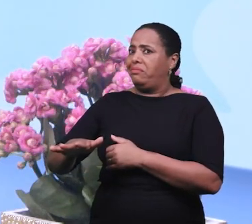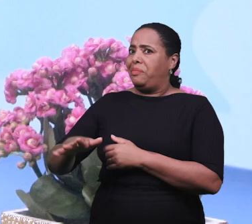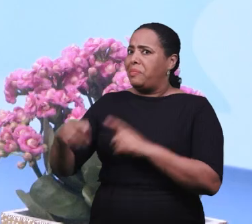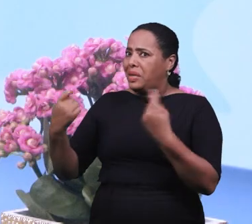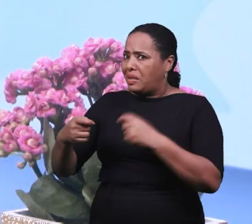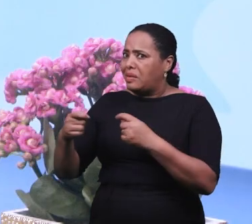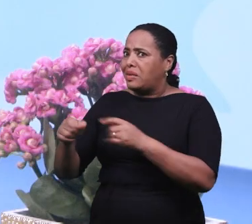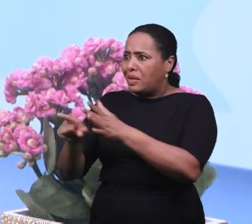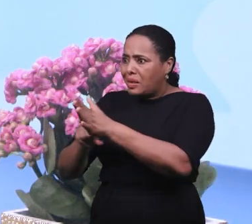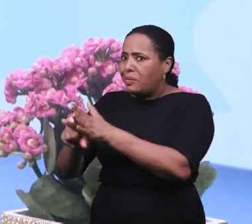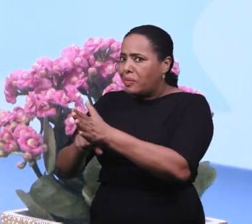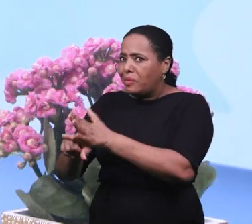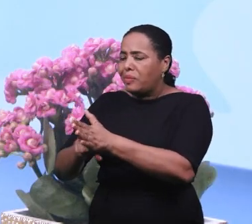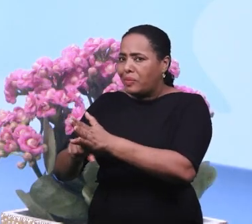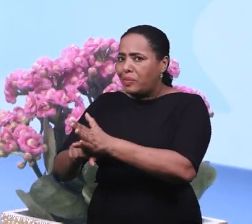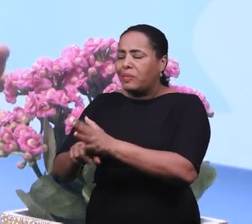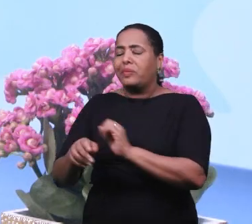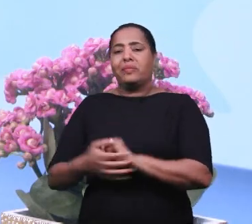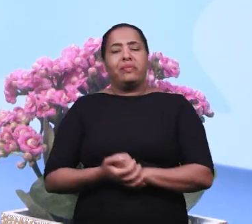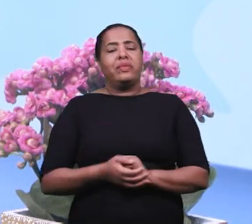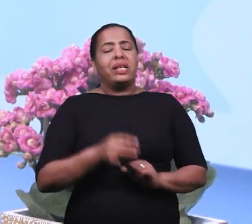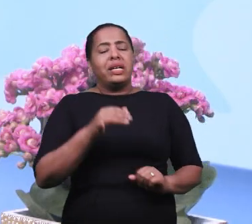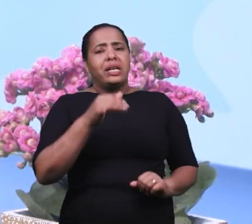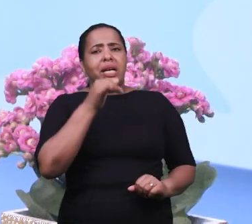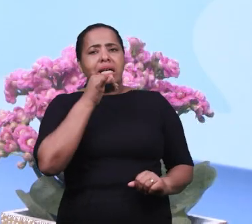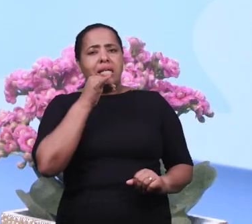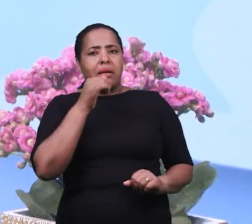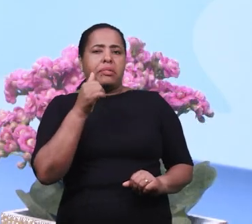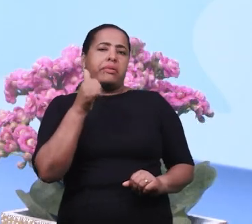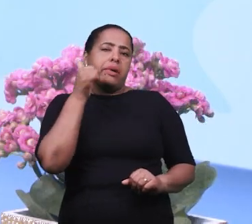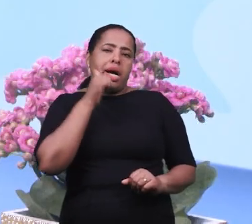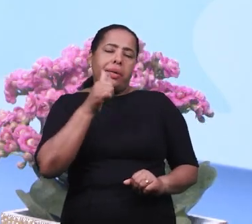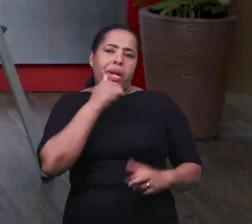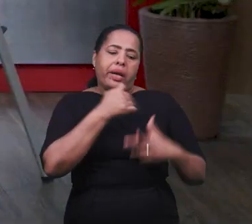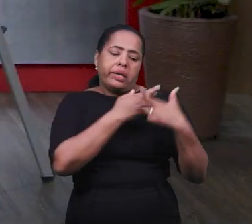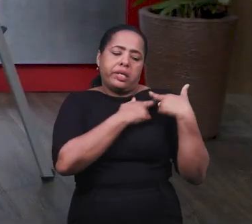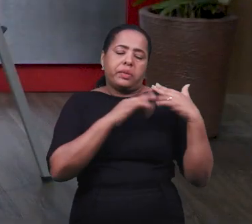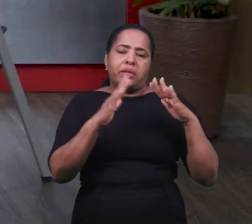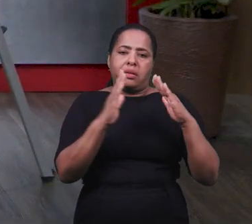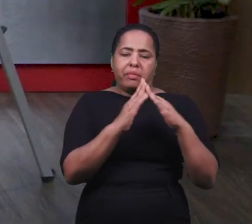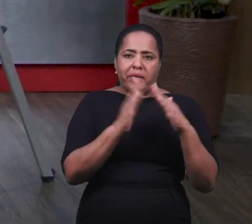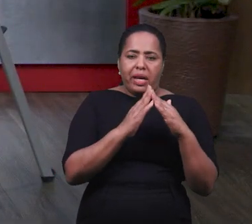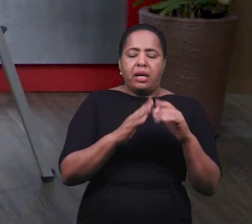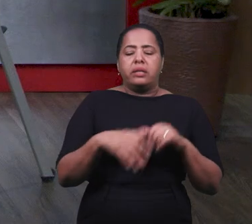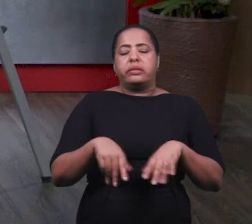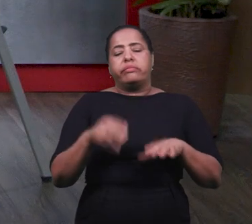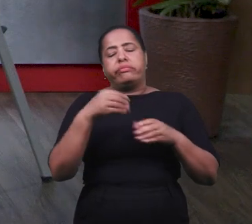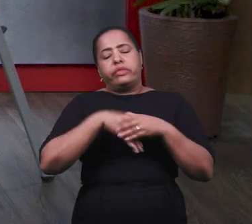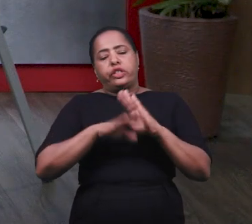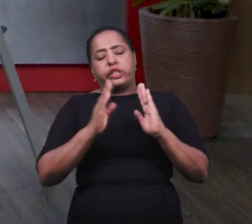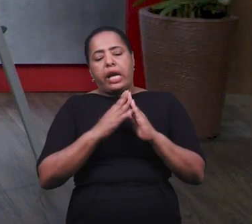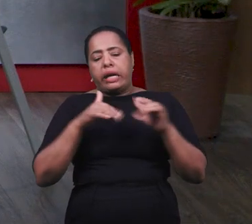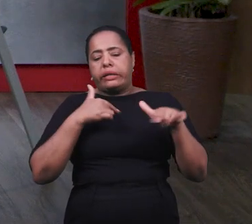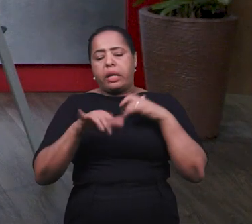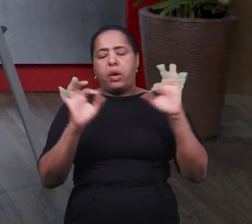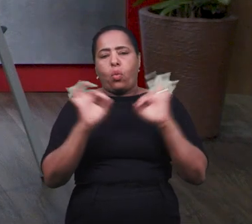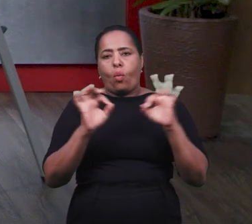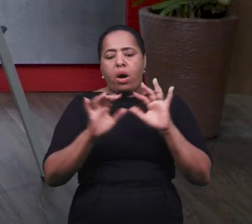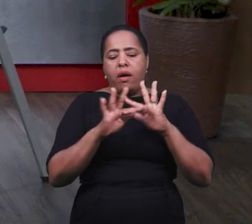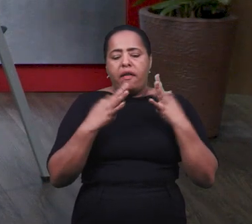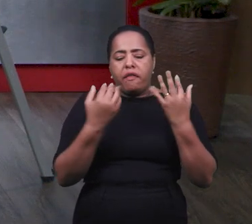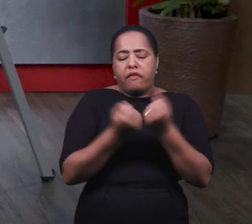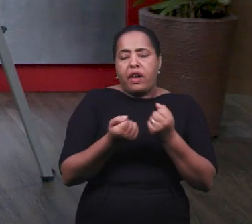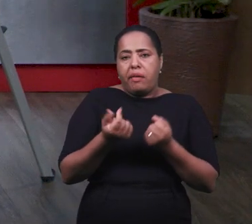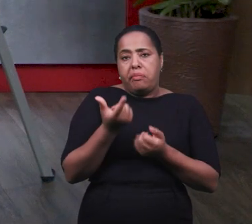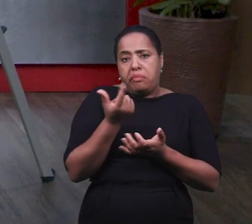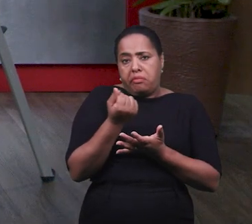que também é facultativa, é de uma pessoa que não... dona de casa. Ela está dentro de casa, não trabalha, e faz parte de uma família também de baixa renda, ela